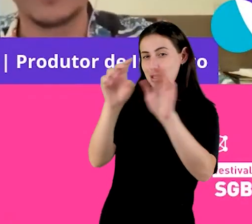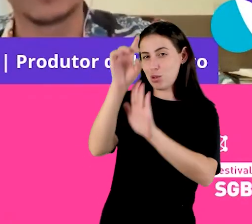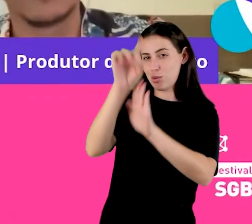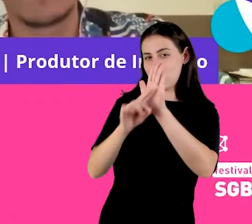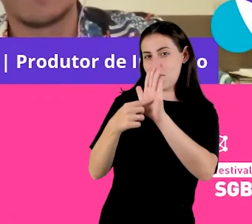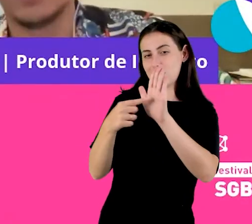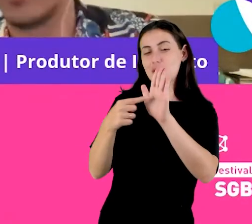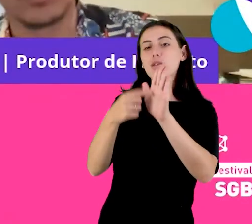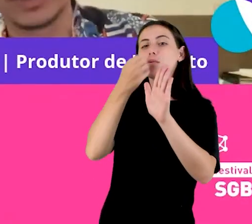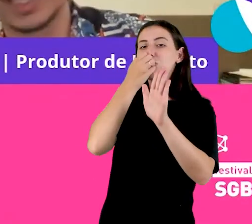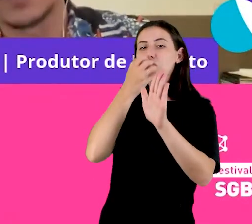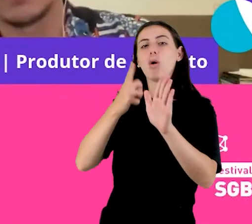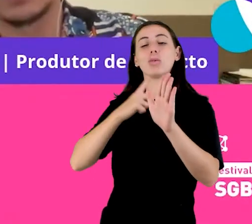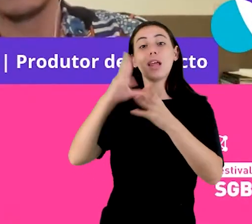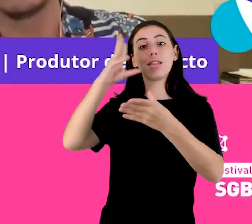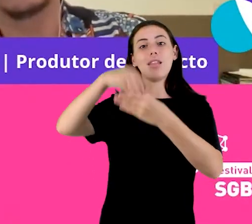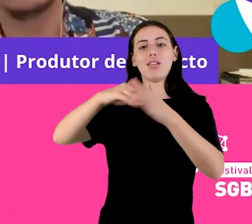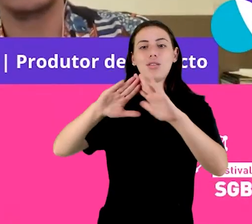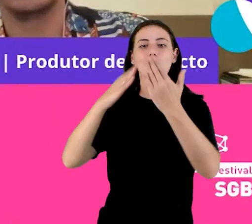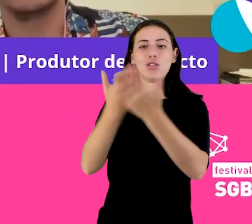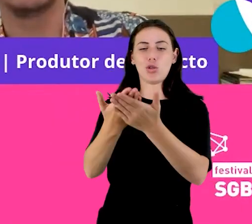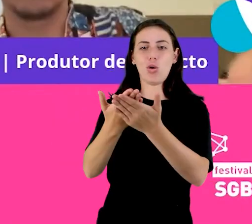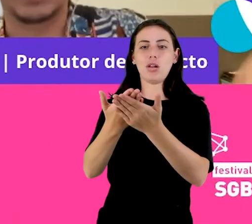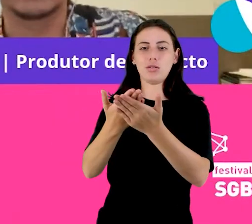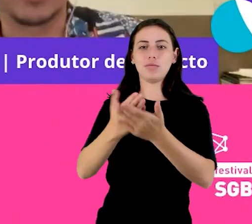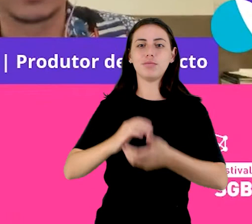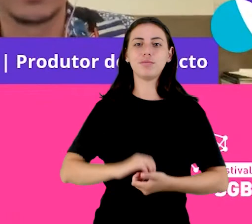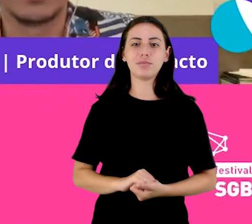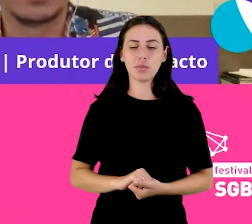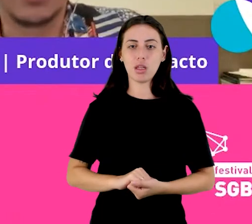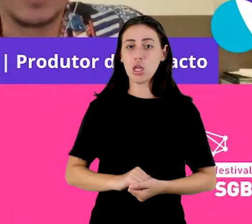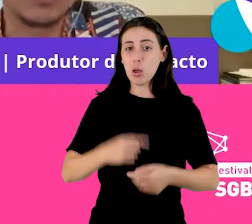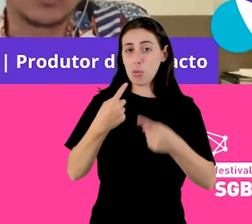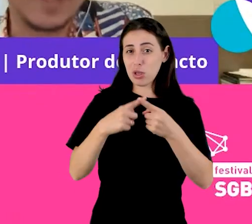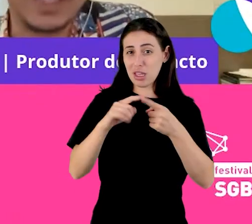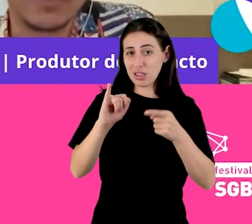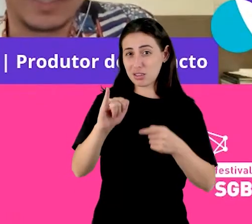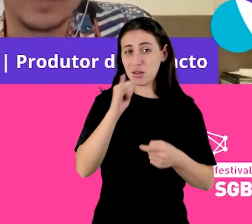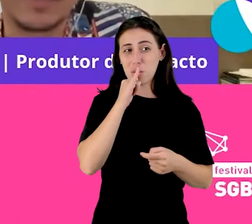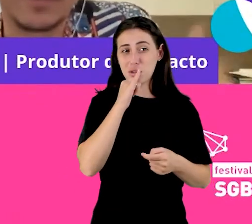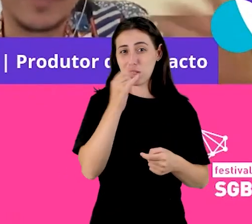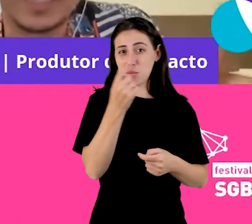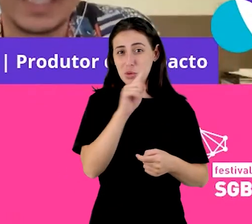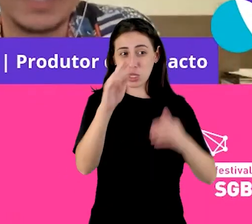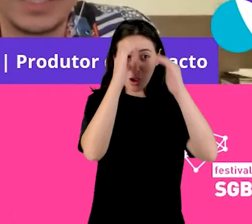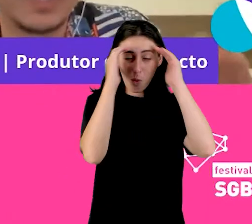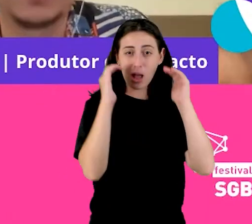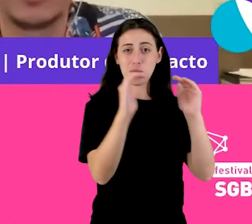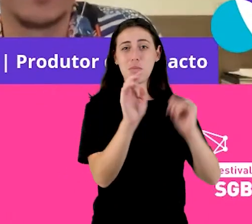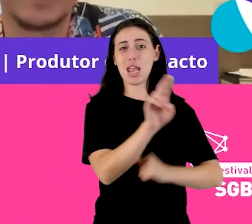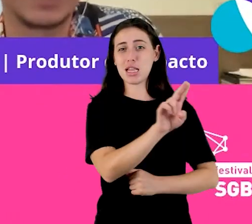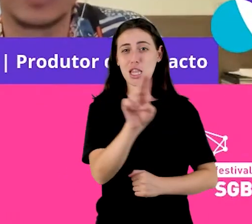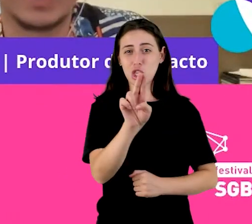e jovens, e outros temas também, e com o Sexbox. Então, é um material super rico que provavelmente daqui a 10 dias já